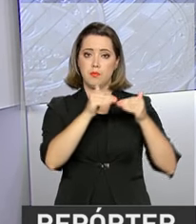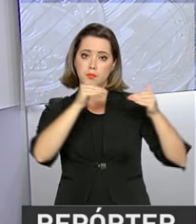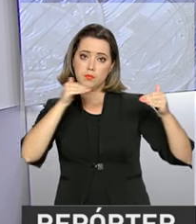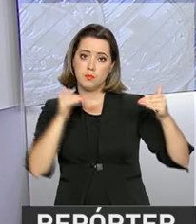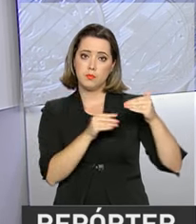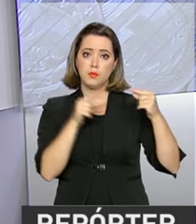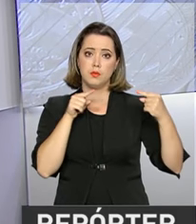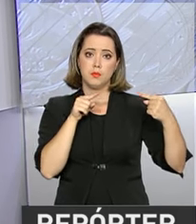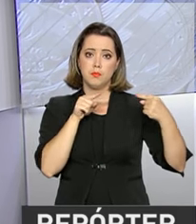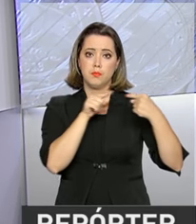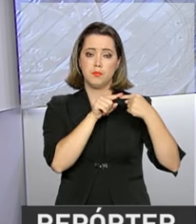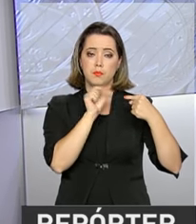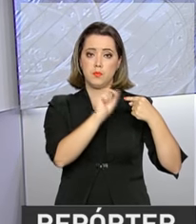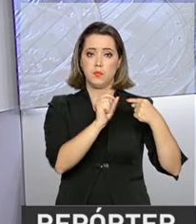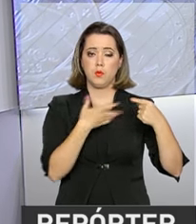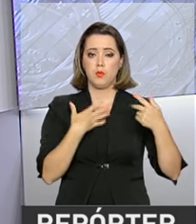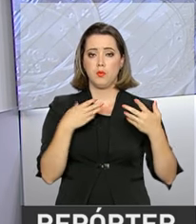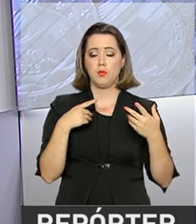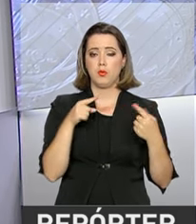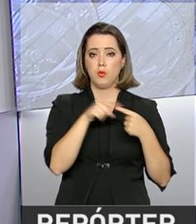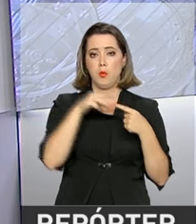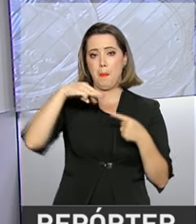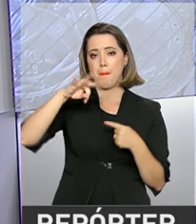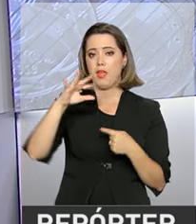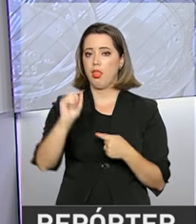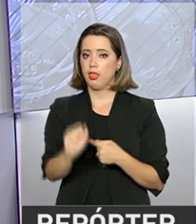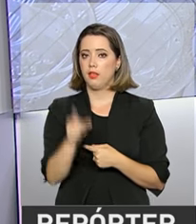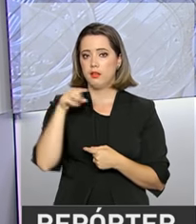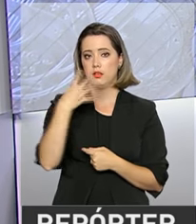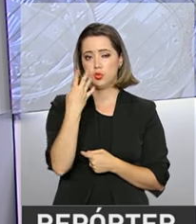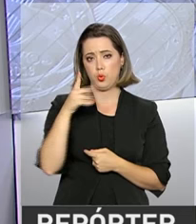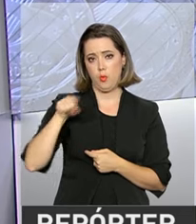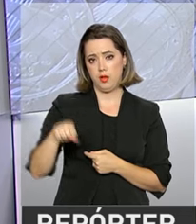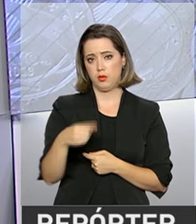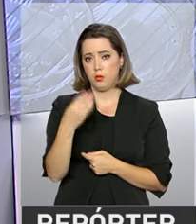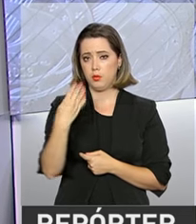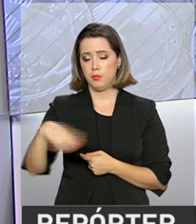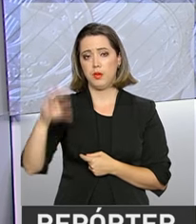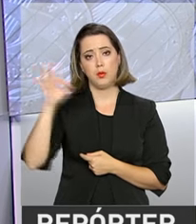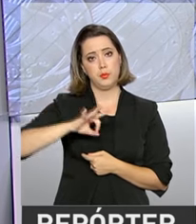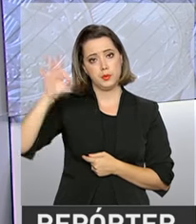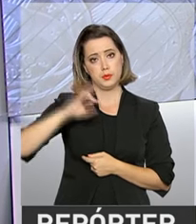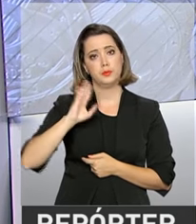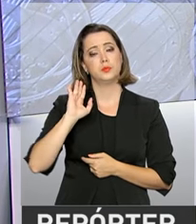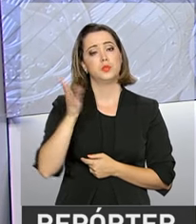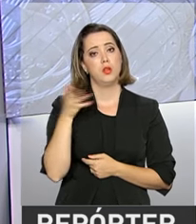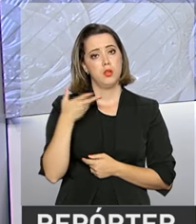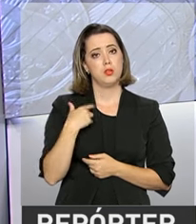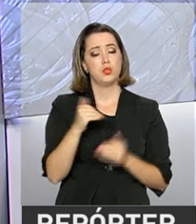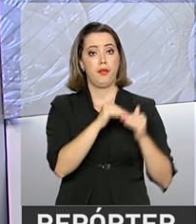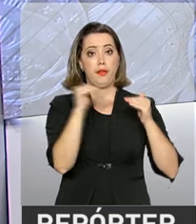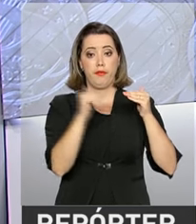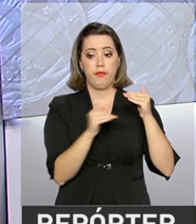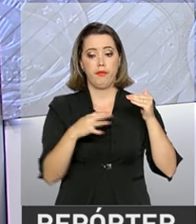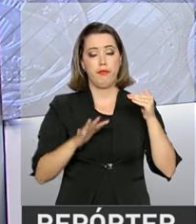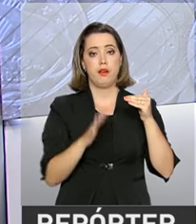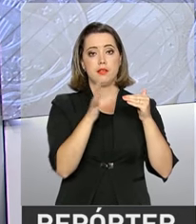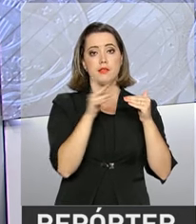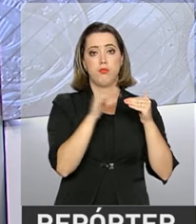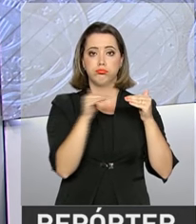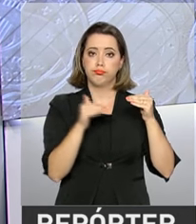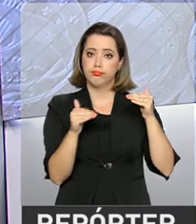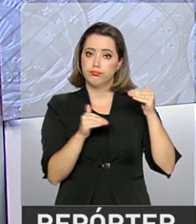no centro bem abaixo do centro da meta que é de 4 6 por cento já com relação à queda da inflação a projeção